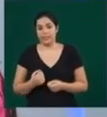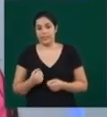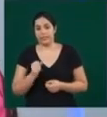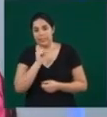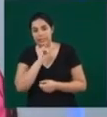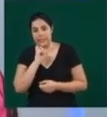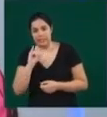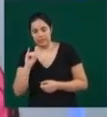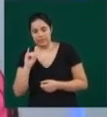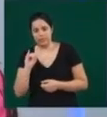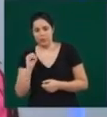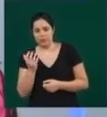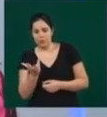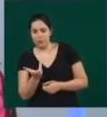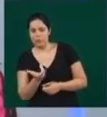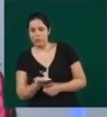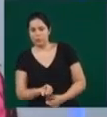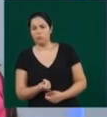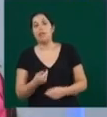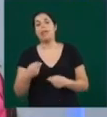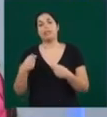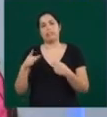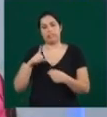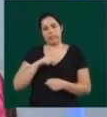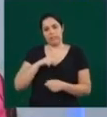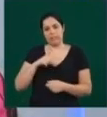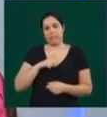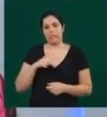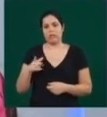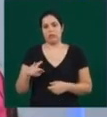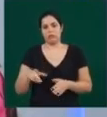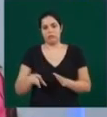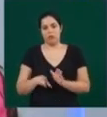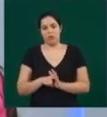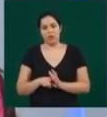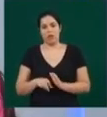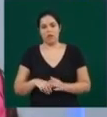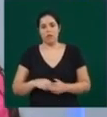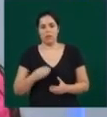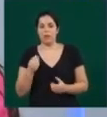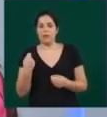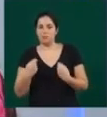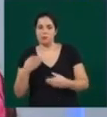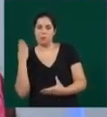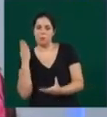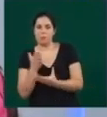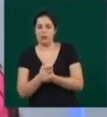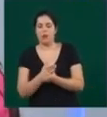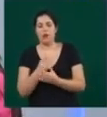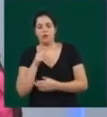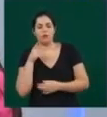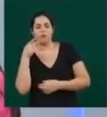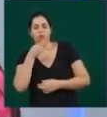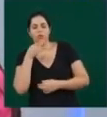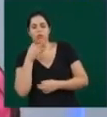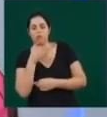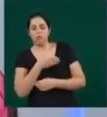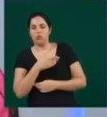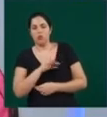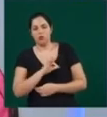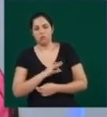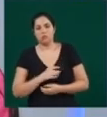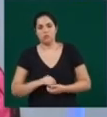for assédio sexual, né, existem os processos que seguem, né, você fazer a denúncia, e aí você tem toda